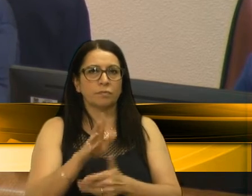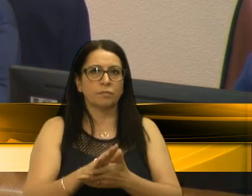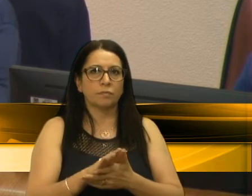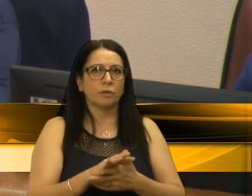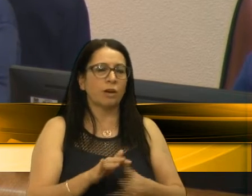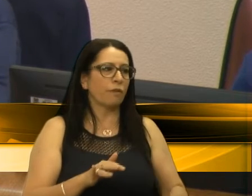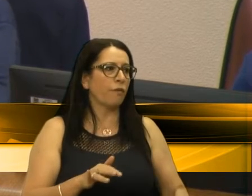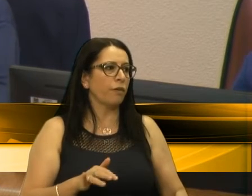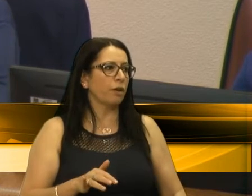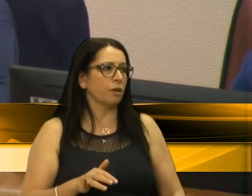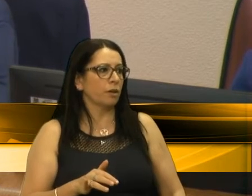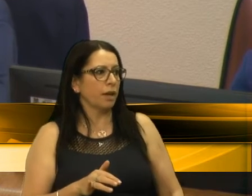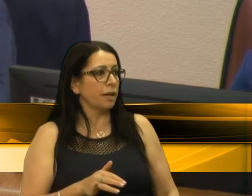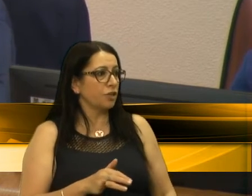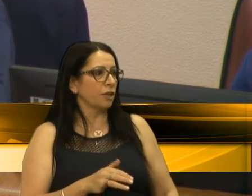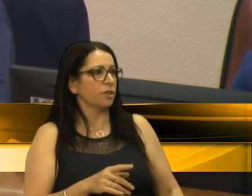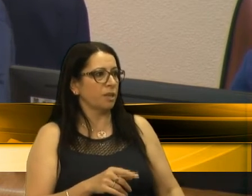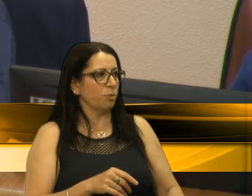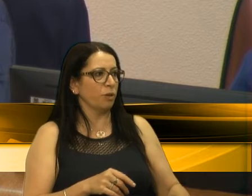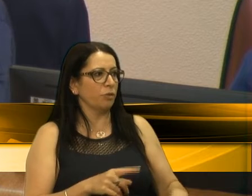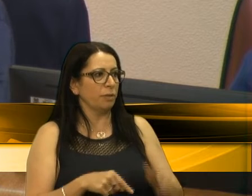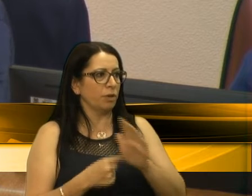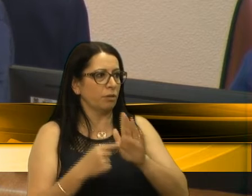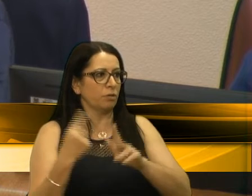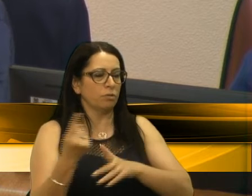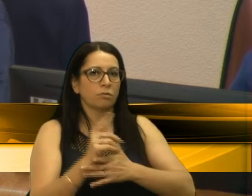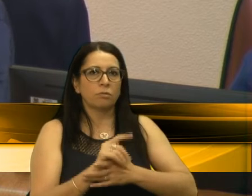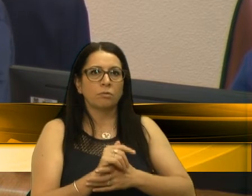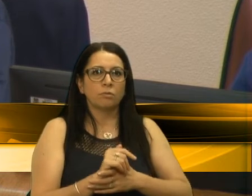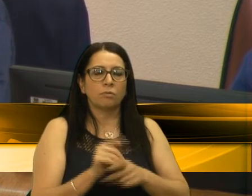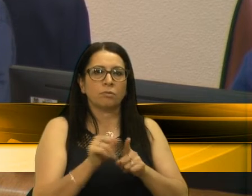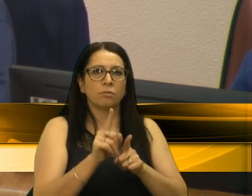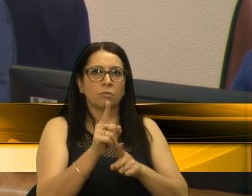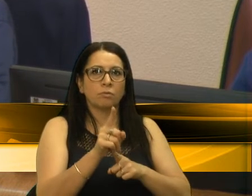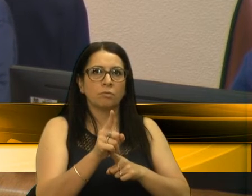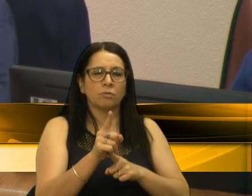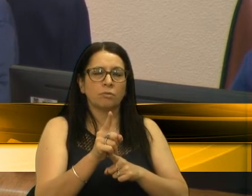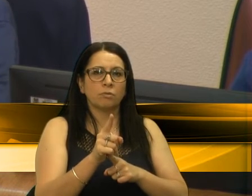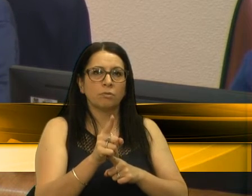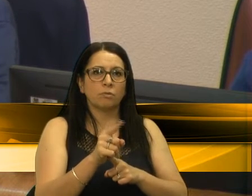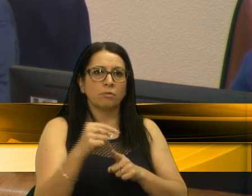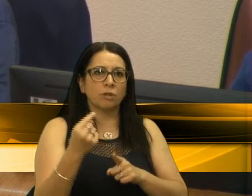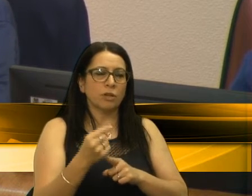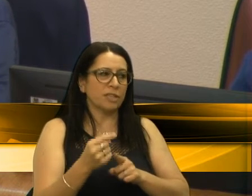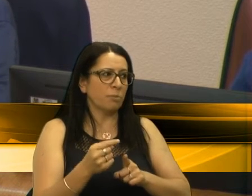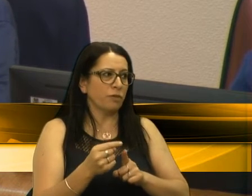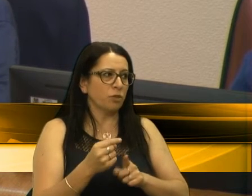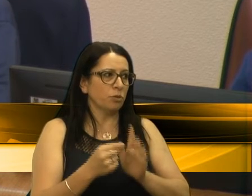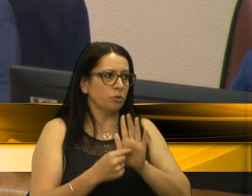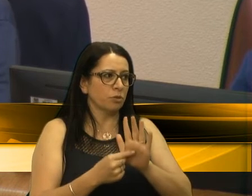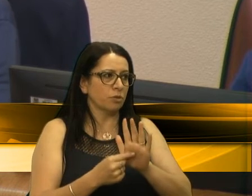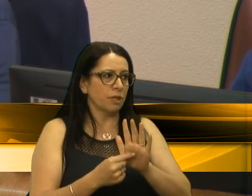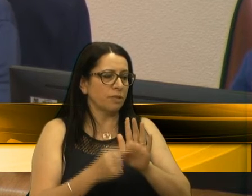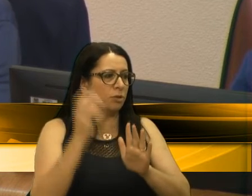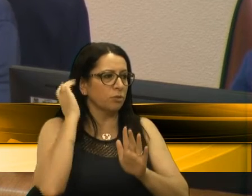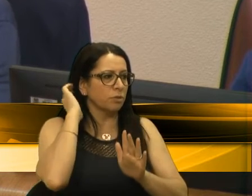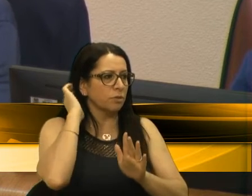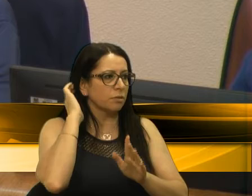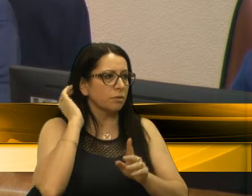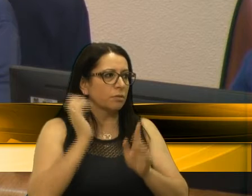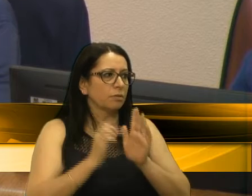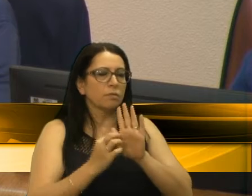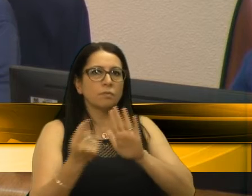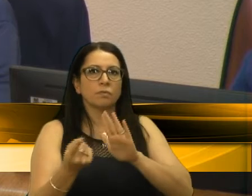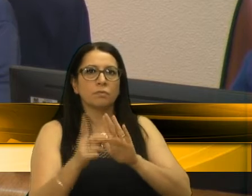houve óbice algum no decreto, no texto do decreto revisado, só claro, tentando então as resoluções pertinentes, principalmente